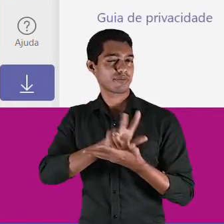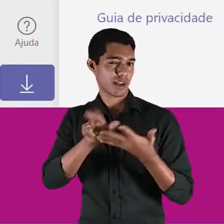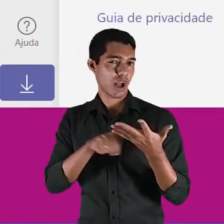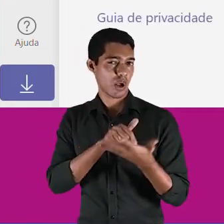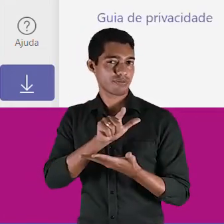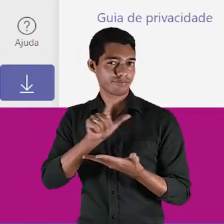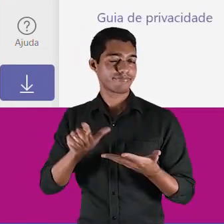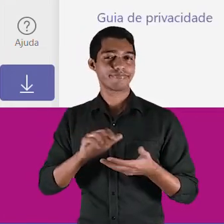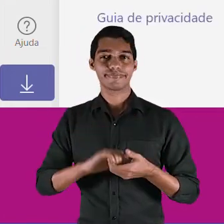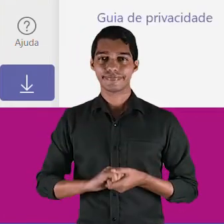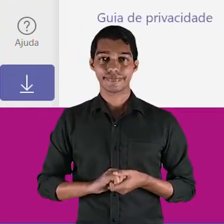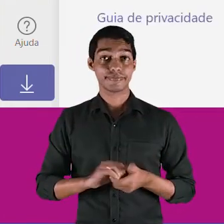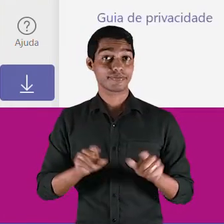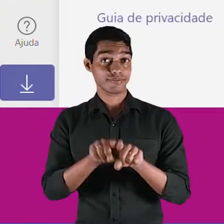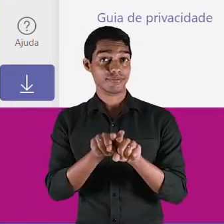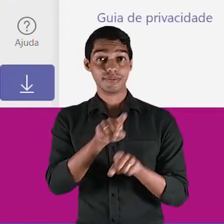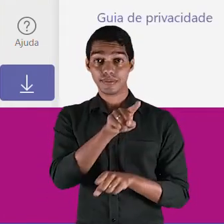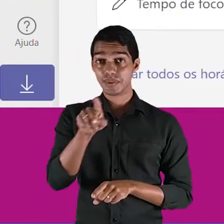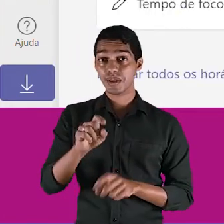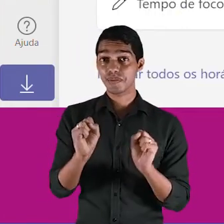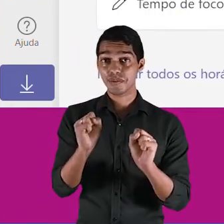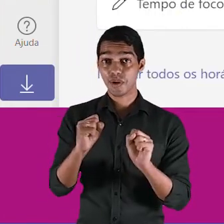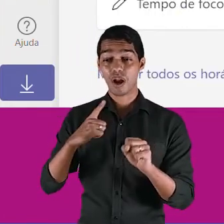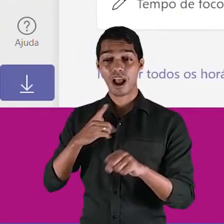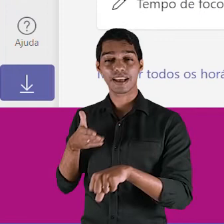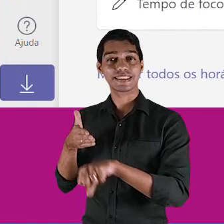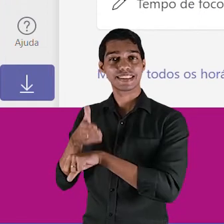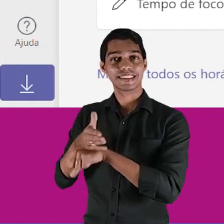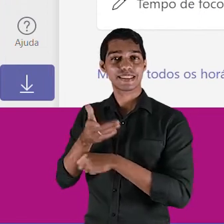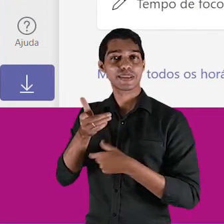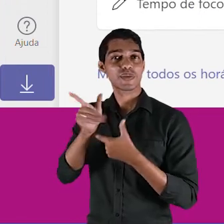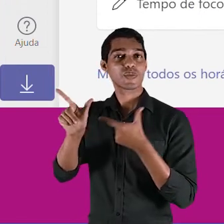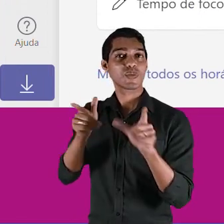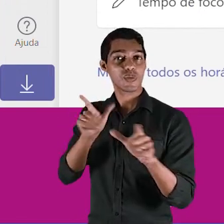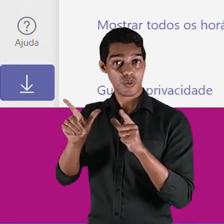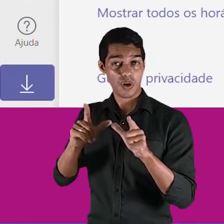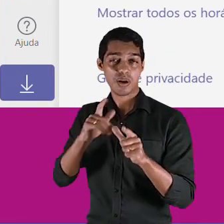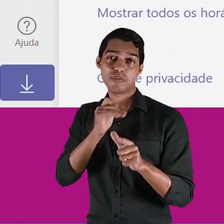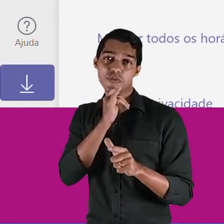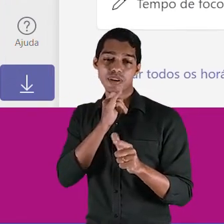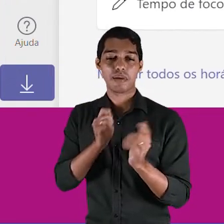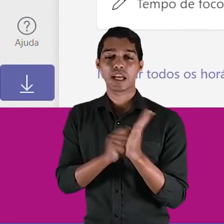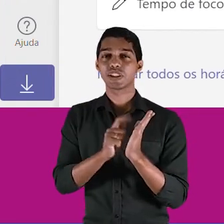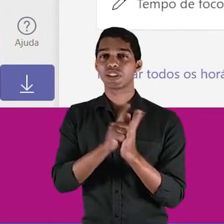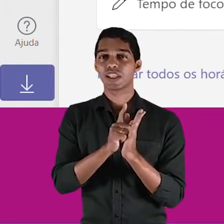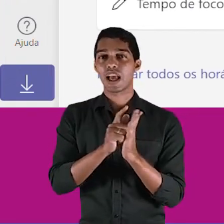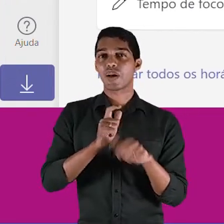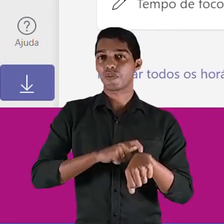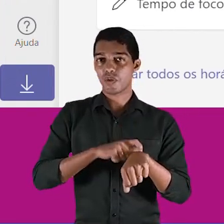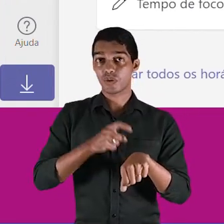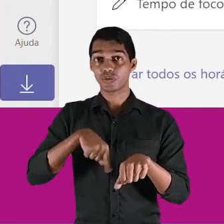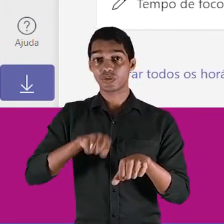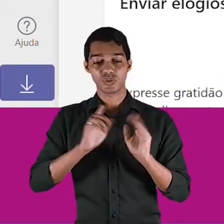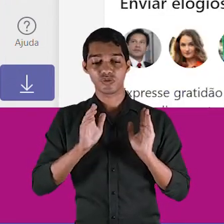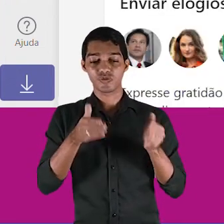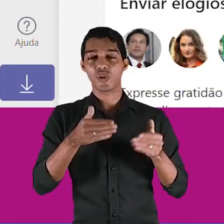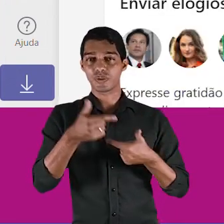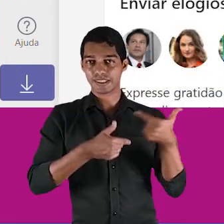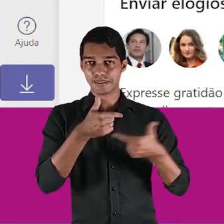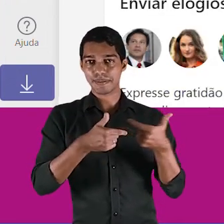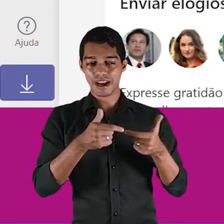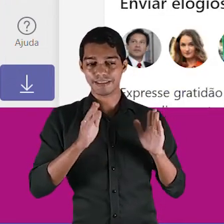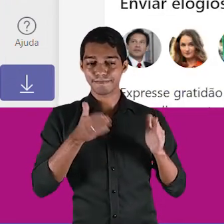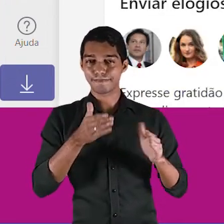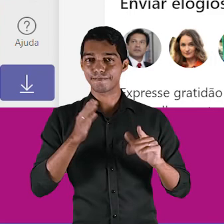e outras. E você pode também acessar alguns outros recursos, como agendamento de horários para focar em alguma atividade